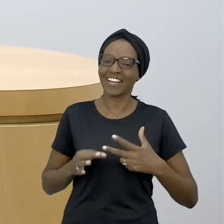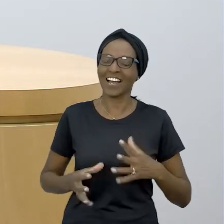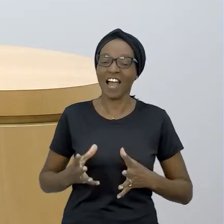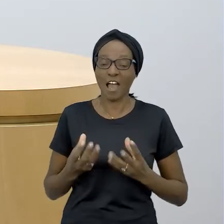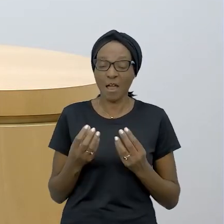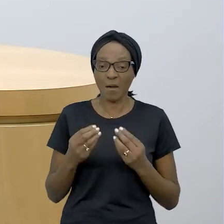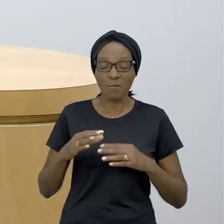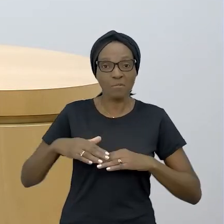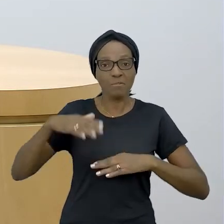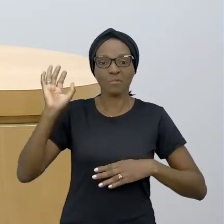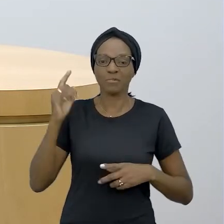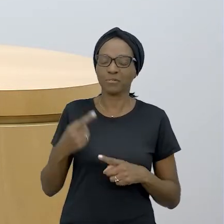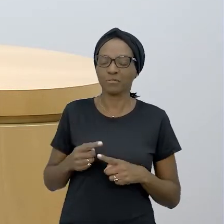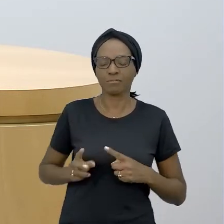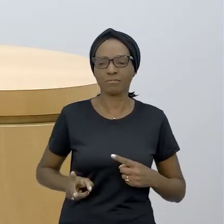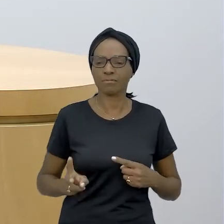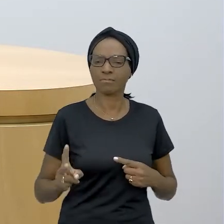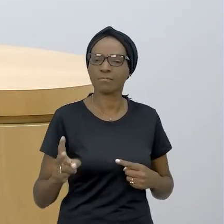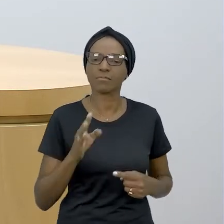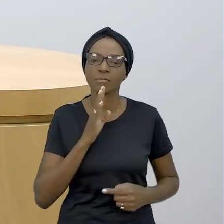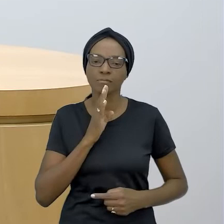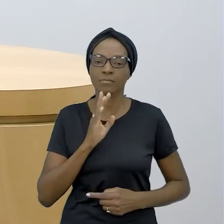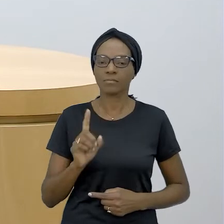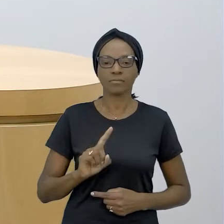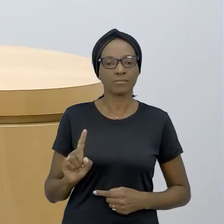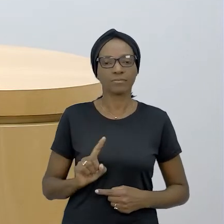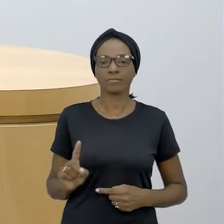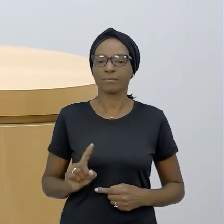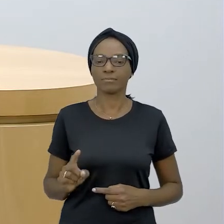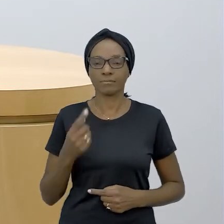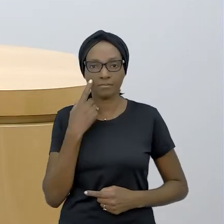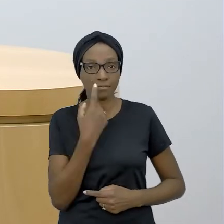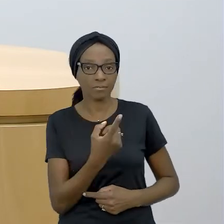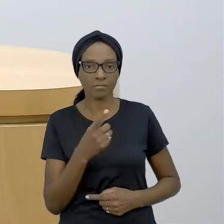a gente ouve falar sobre ele na televisão, nos